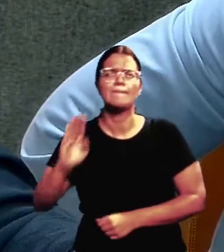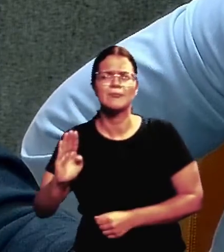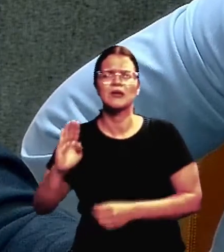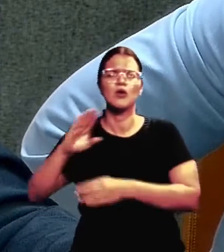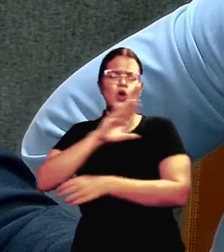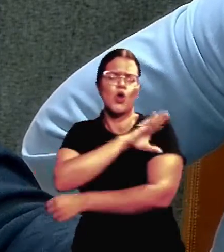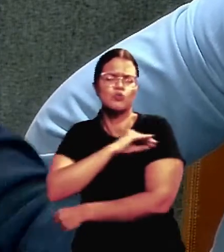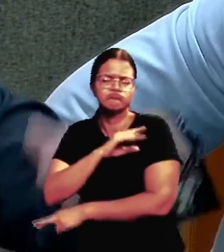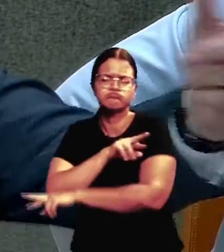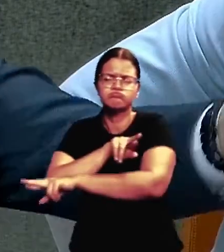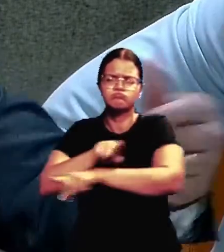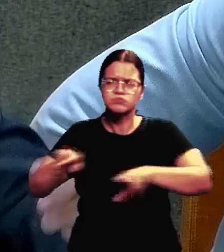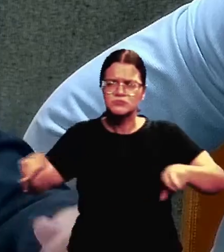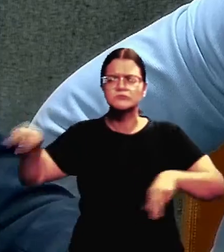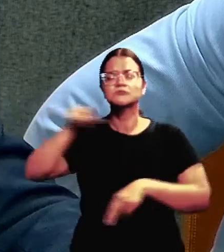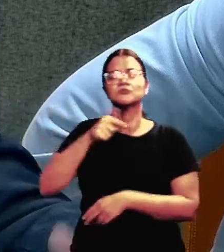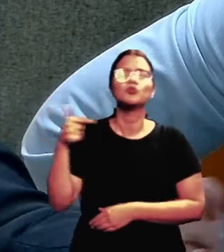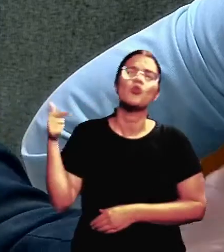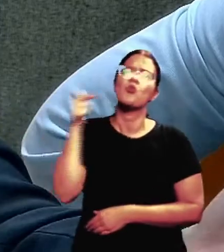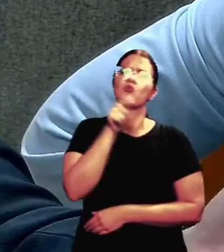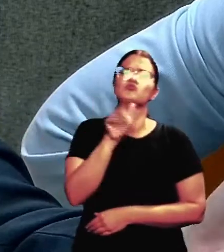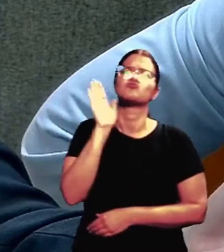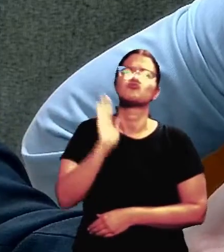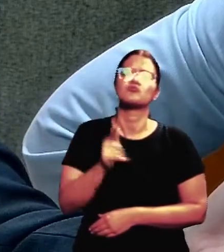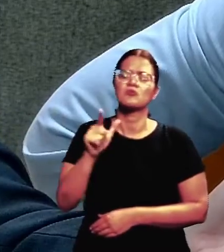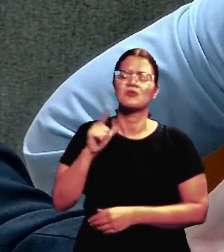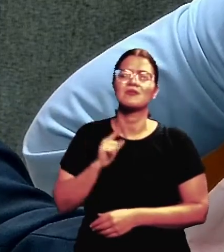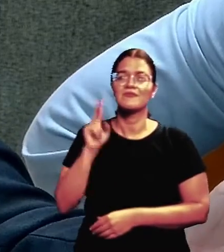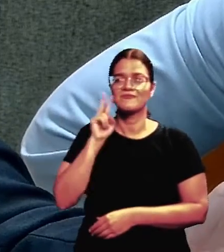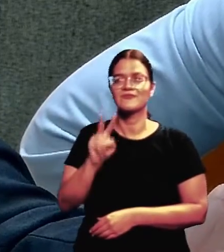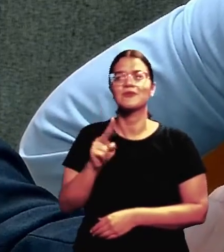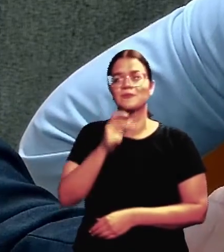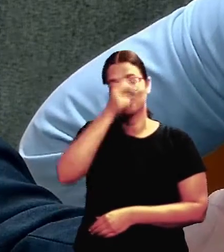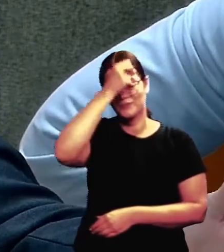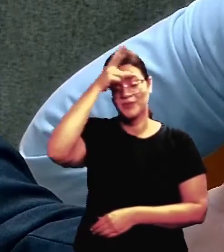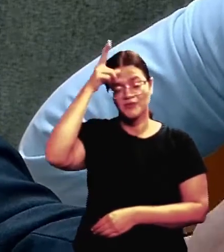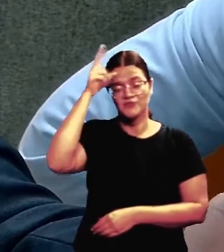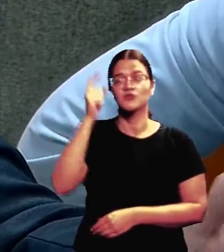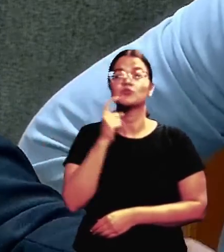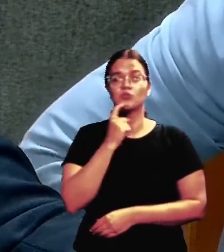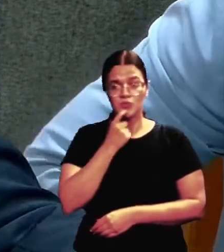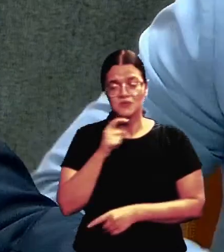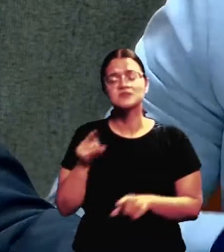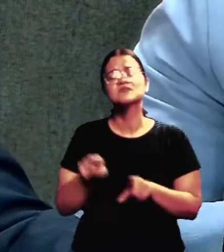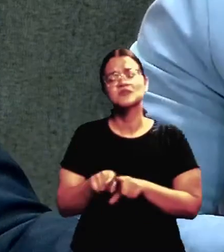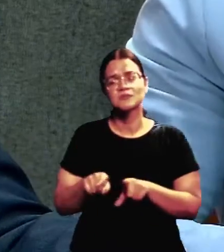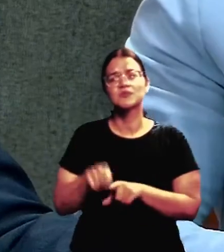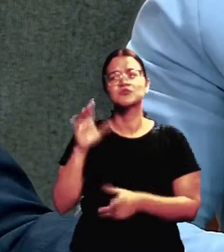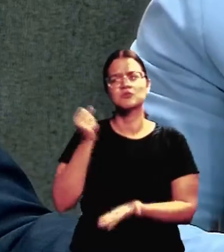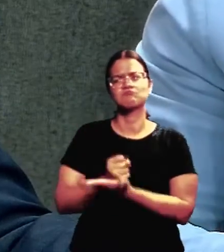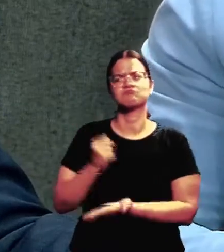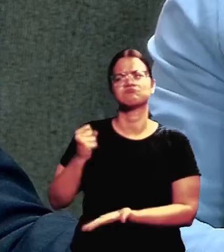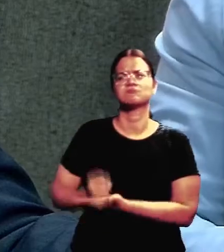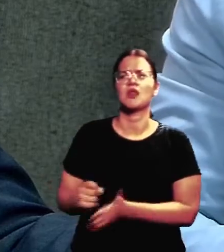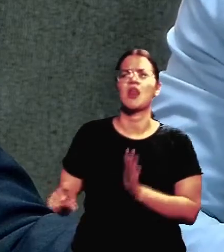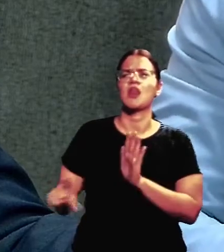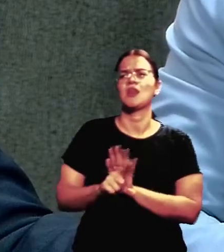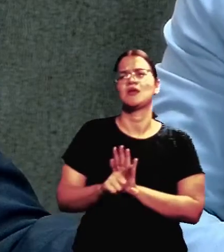conselhos, e nós conseguimos. E logo em seguida, o nosso agora saudoso prefeito Iris Rezende também